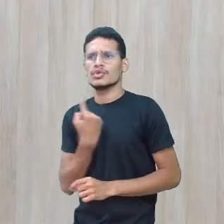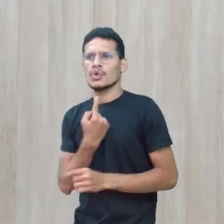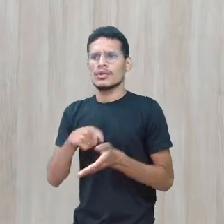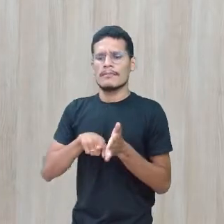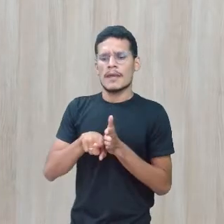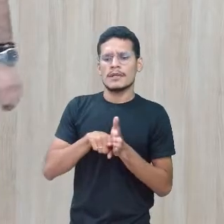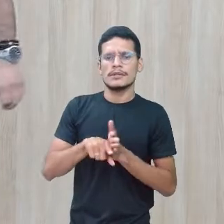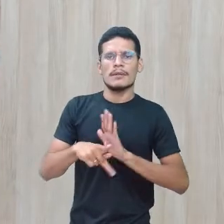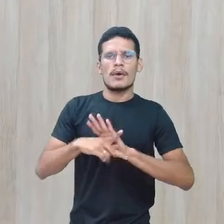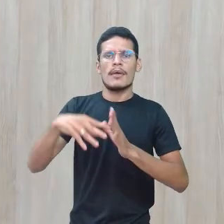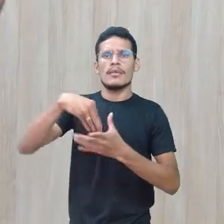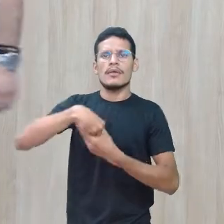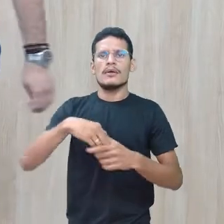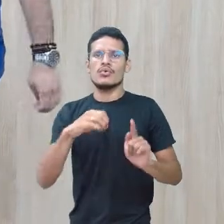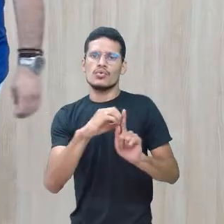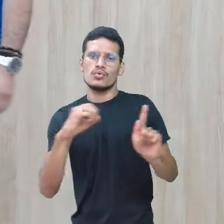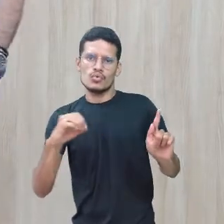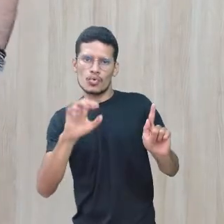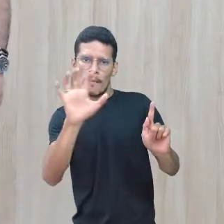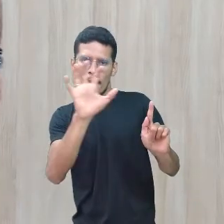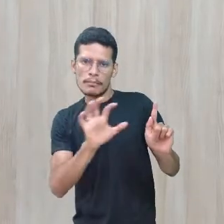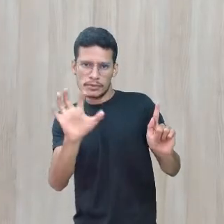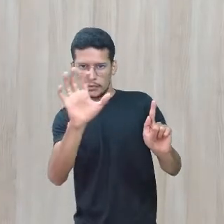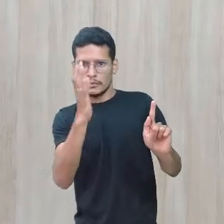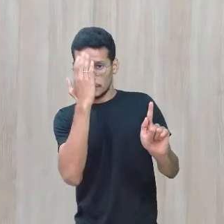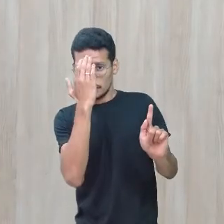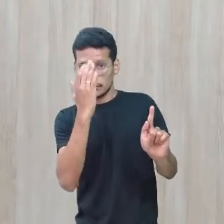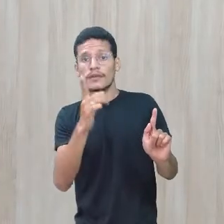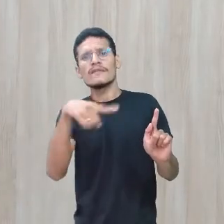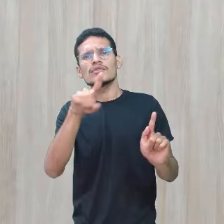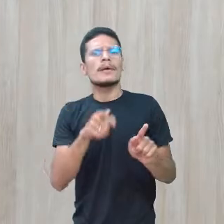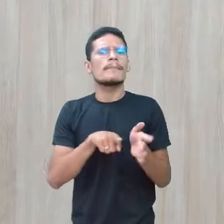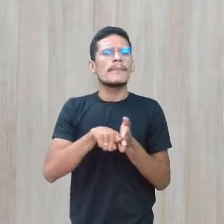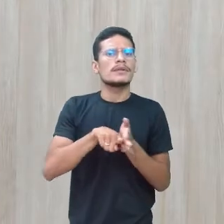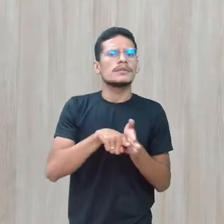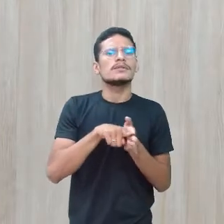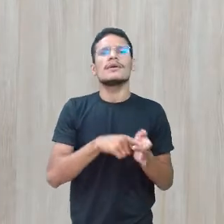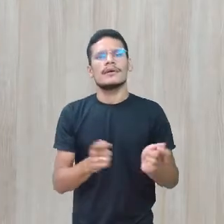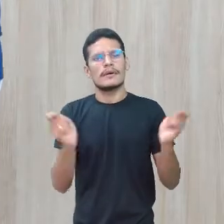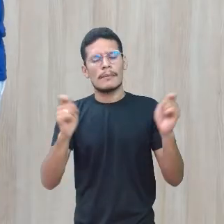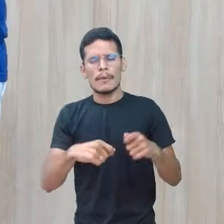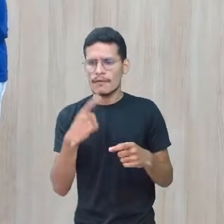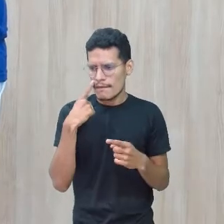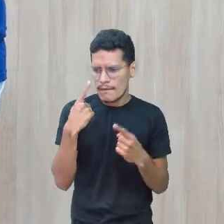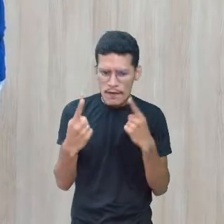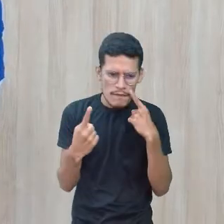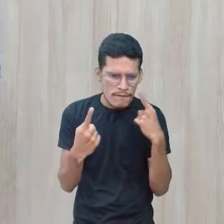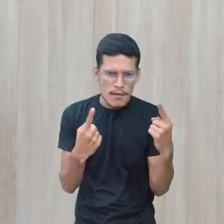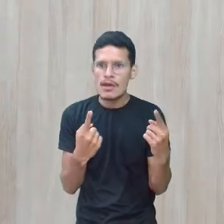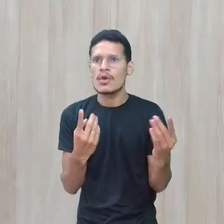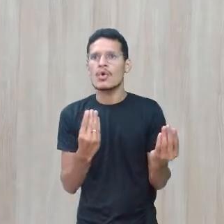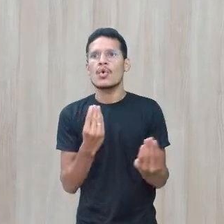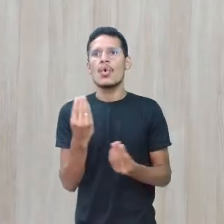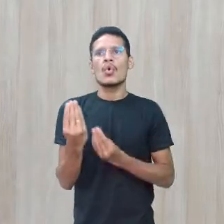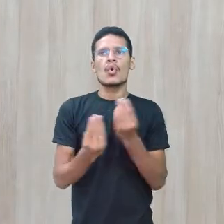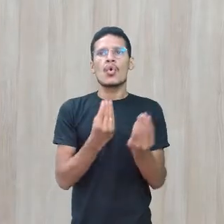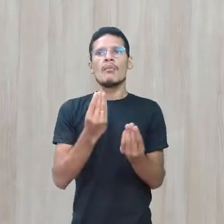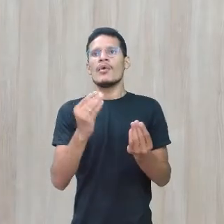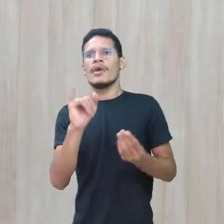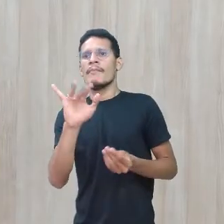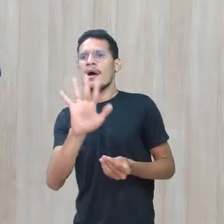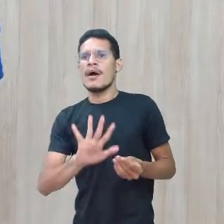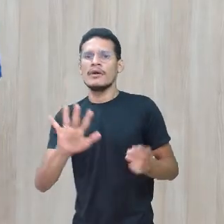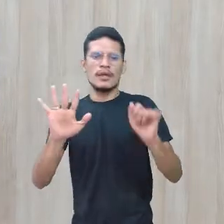o Google Maps. Então você pode jogar lá no Google Maps Sítio da Trindade, você vai ver todo esse mapa, você